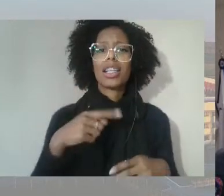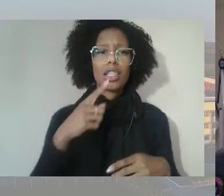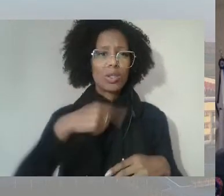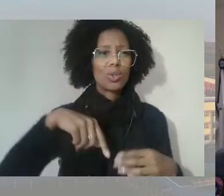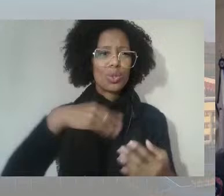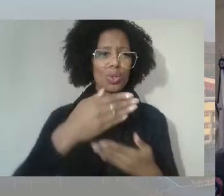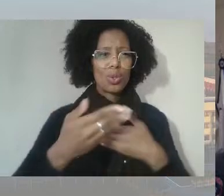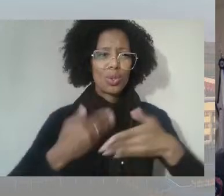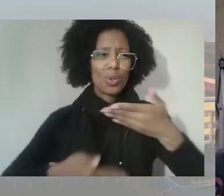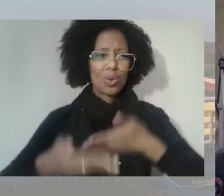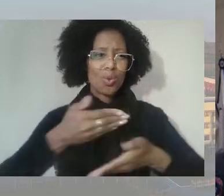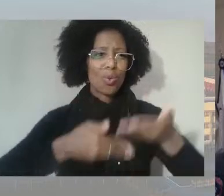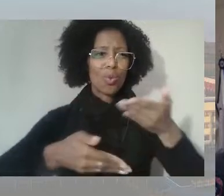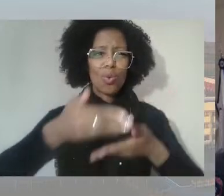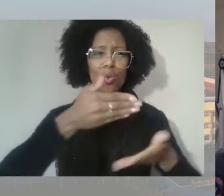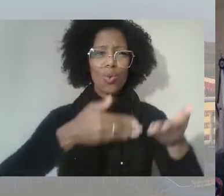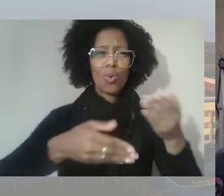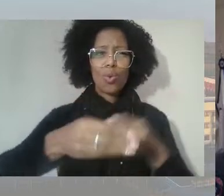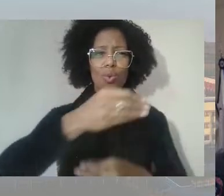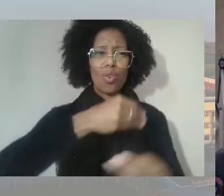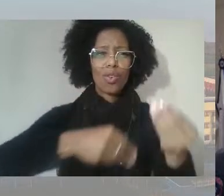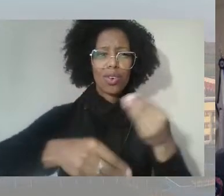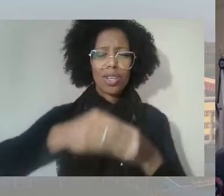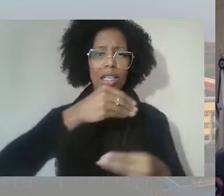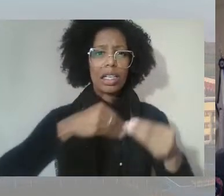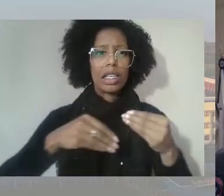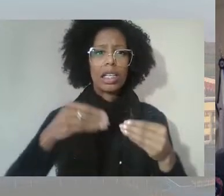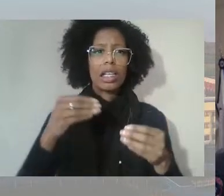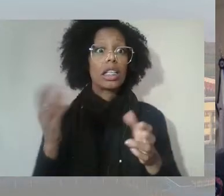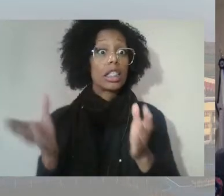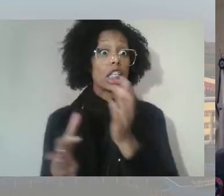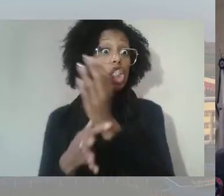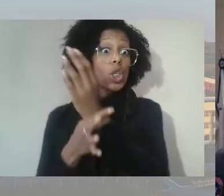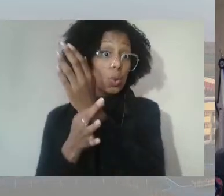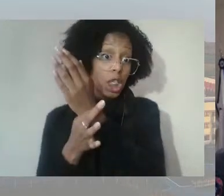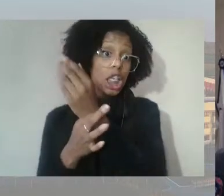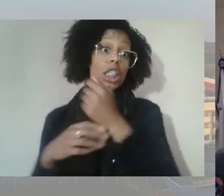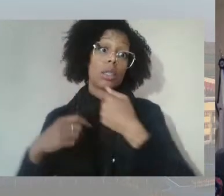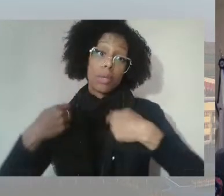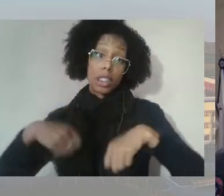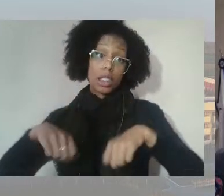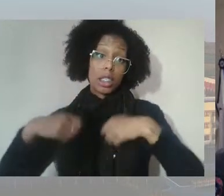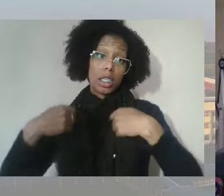Bica? Porque envolvia até a questão de segurança. E aí a gente teve